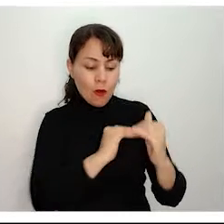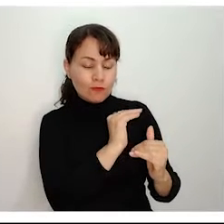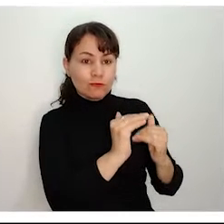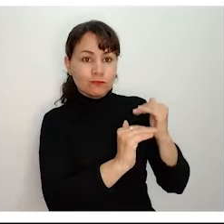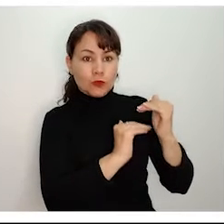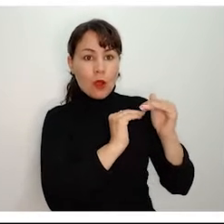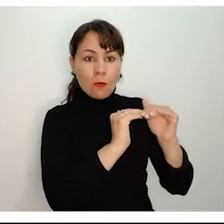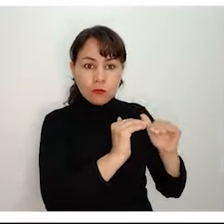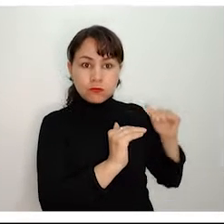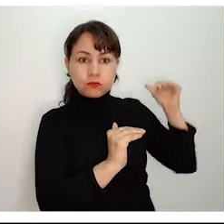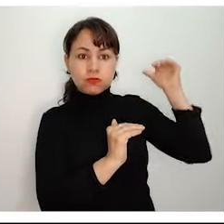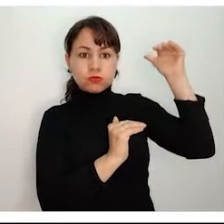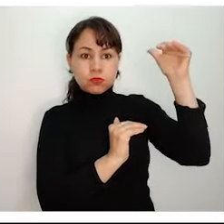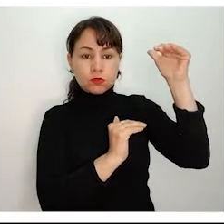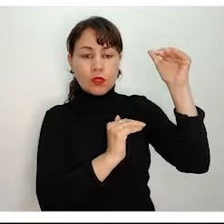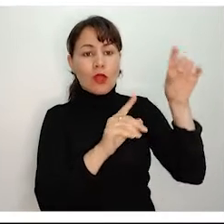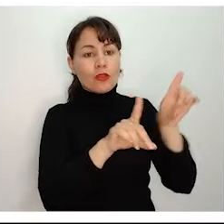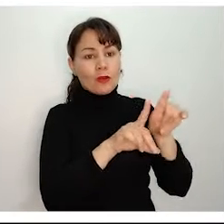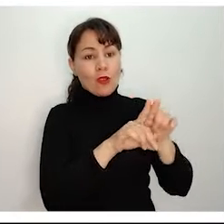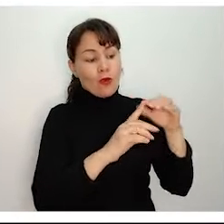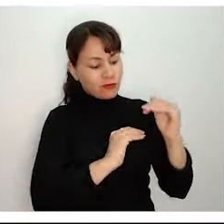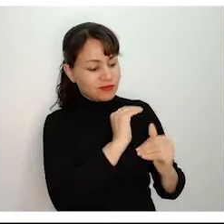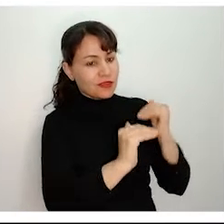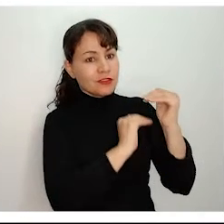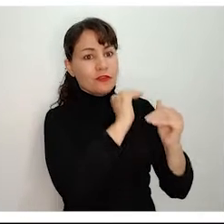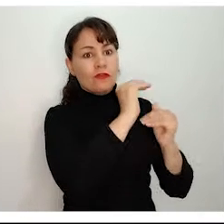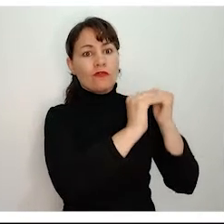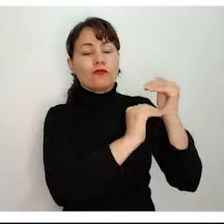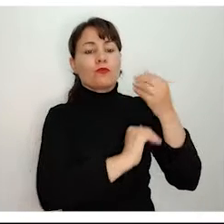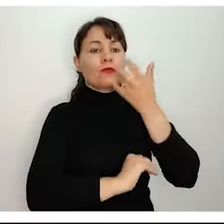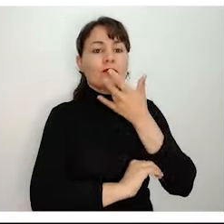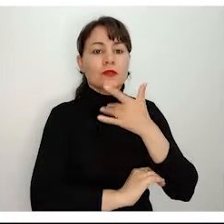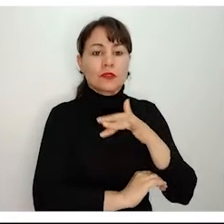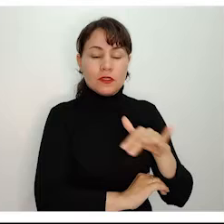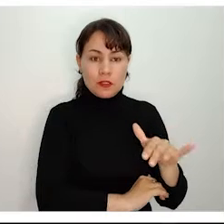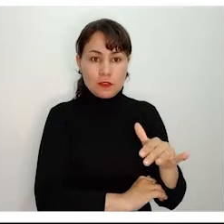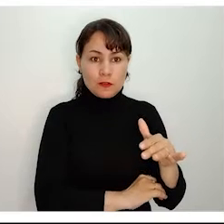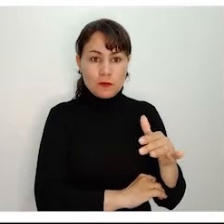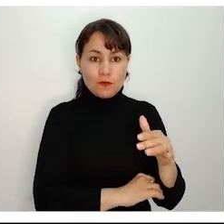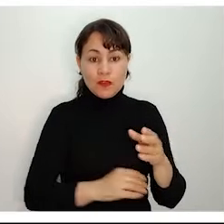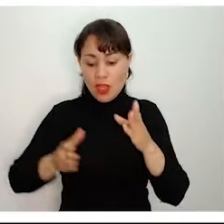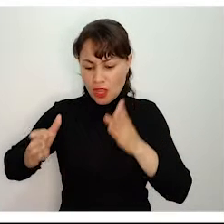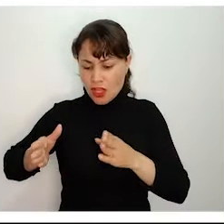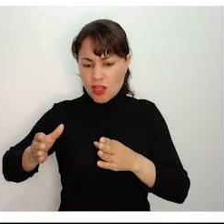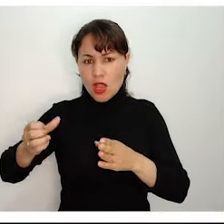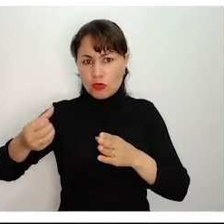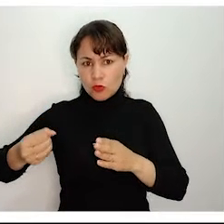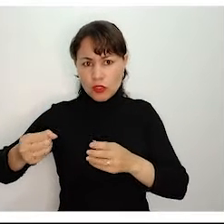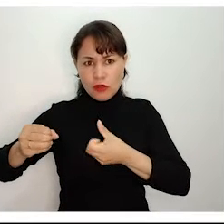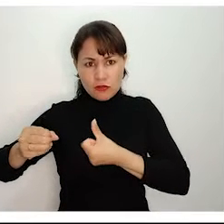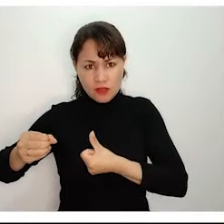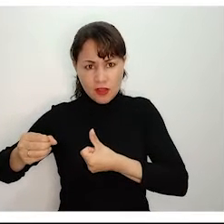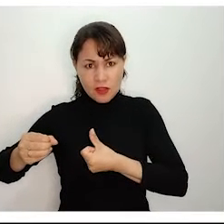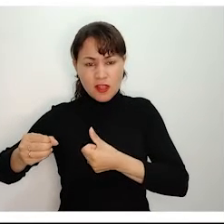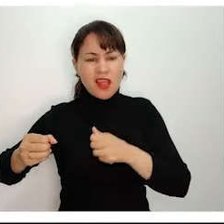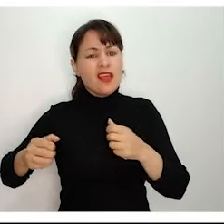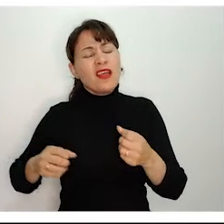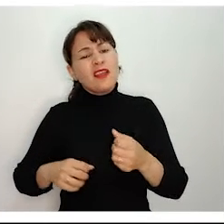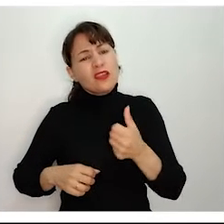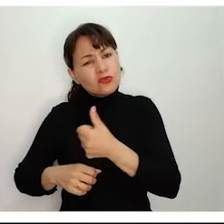importante, tanto para o crescimento quanto para o desenvolvimento das crianças. E dentro da primeira